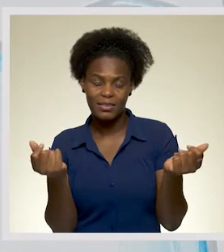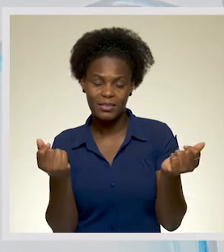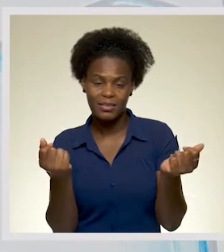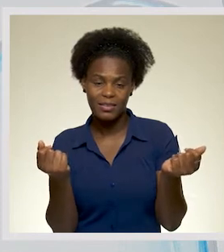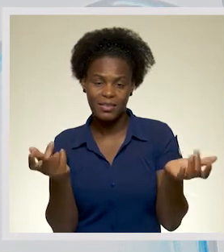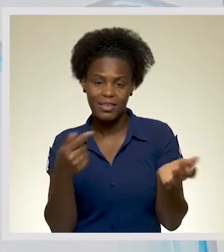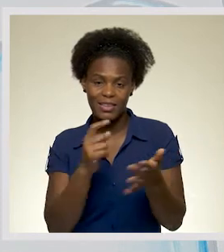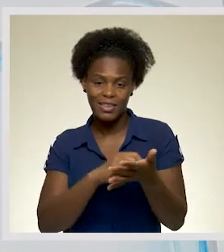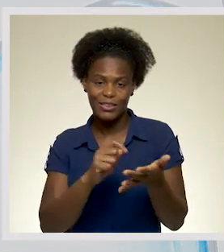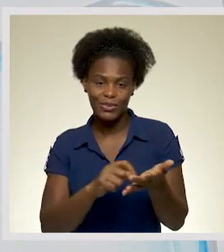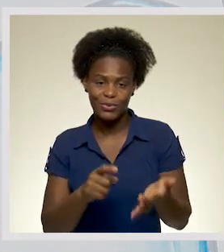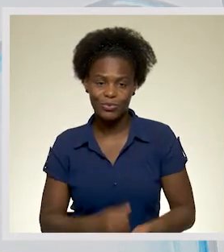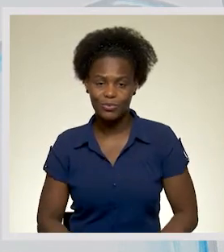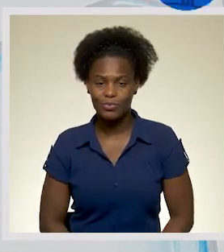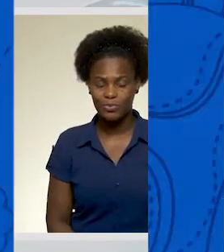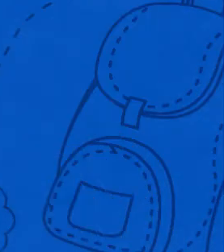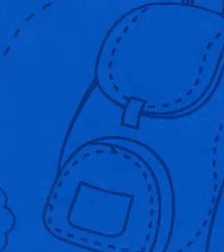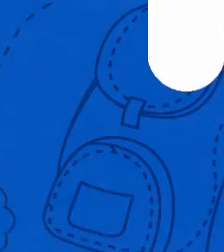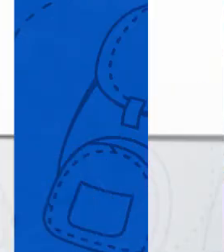deste exercício.